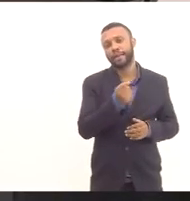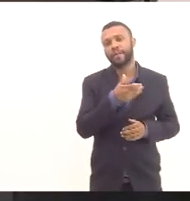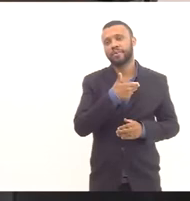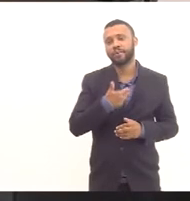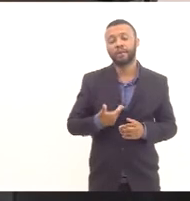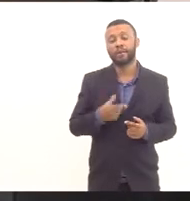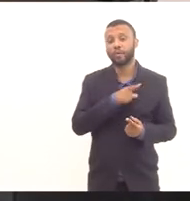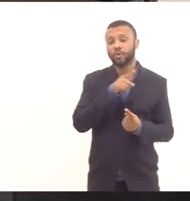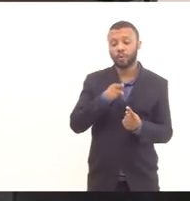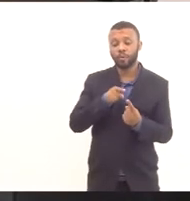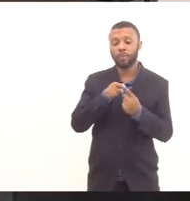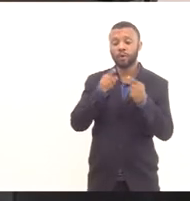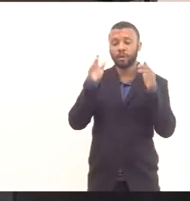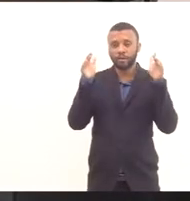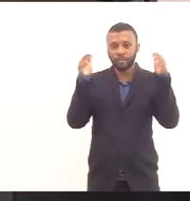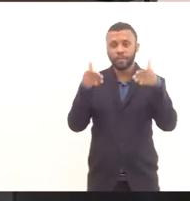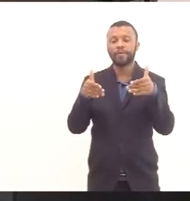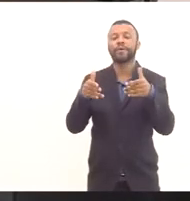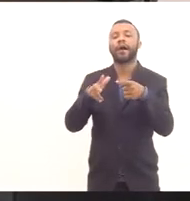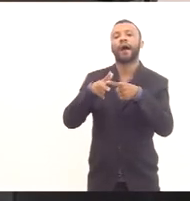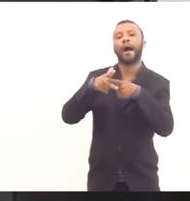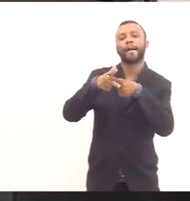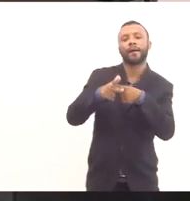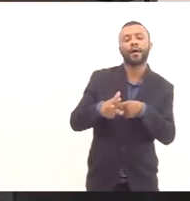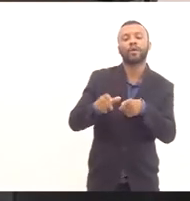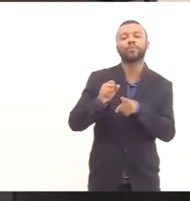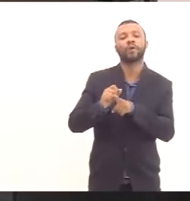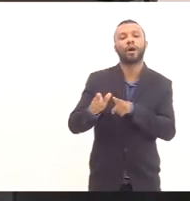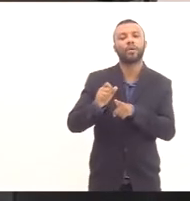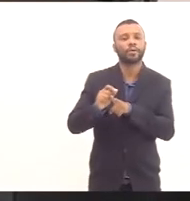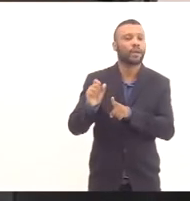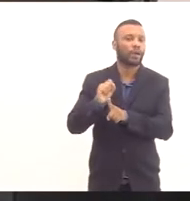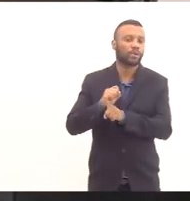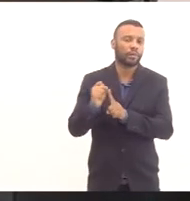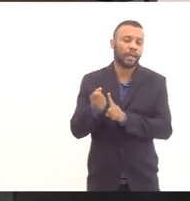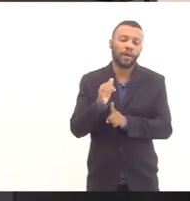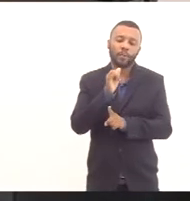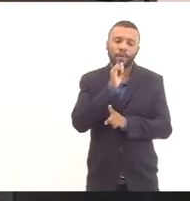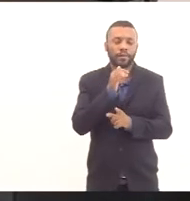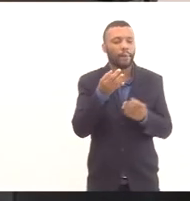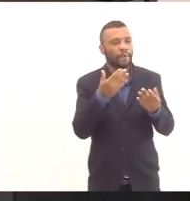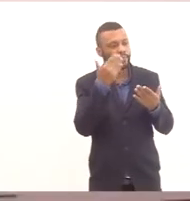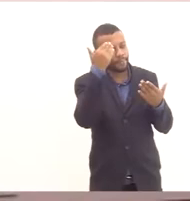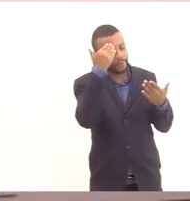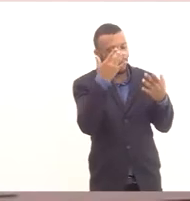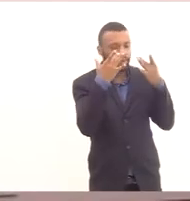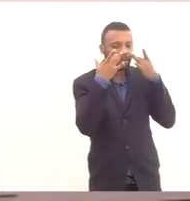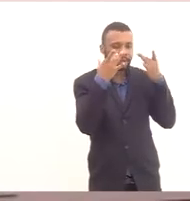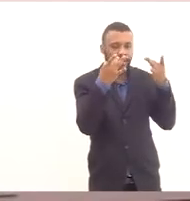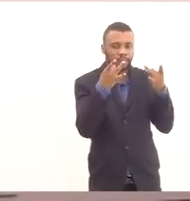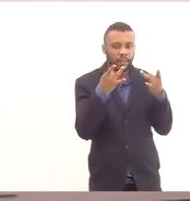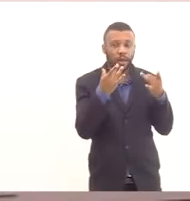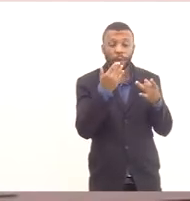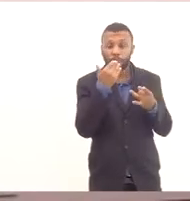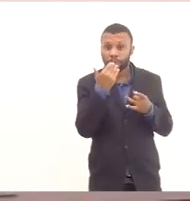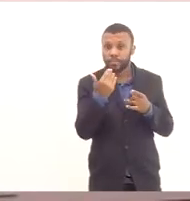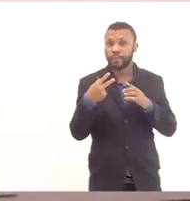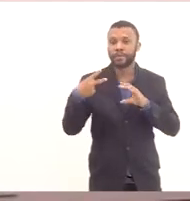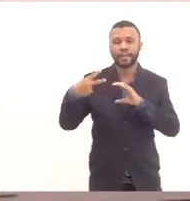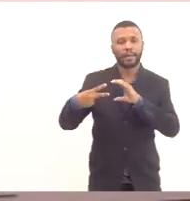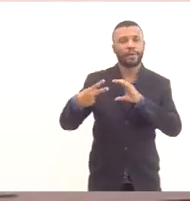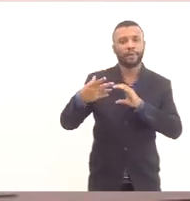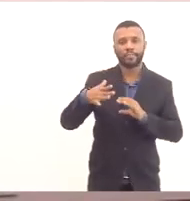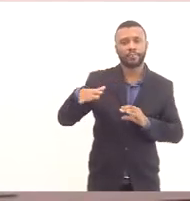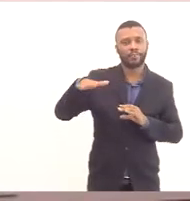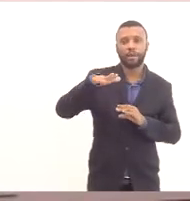estado com destinação específica manutenção dos aluguéis sociais por exemplo é feito obrigado agradeço até atenção recente ele é um pedido da câmara